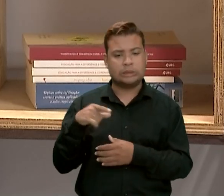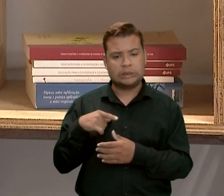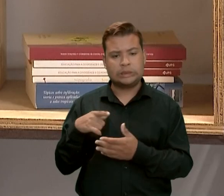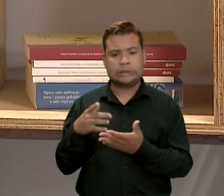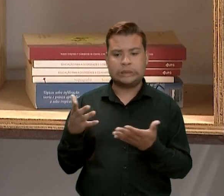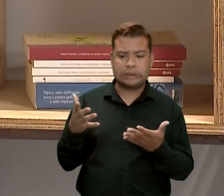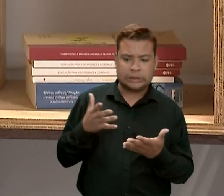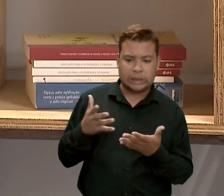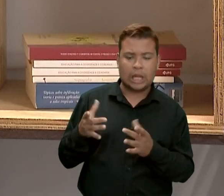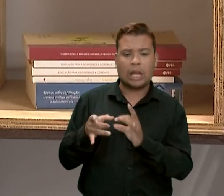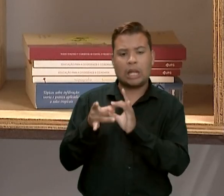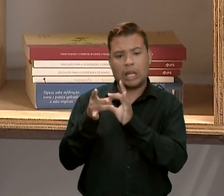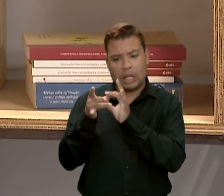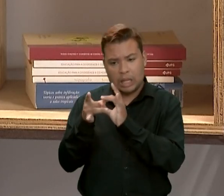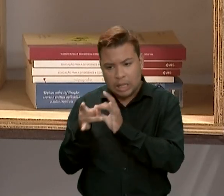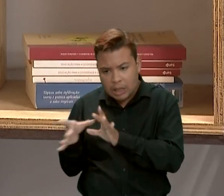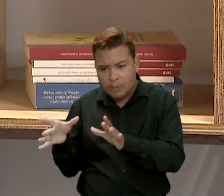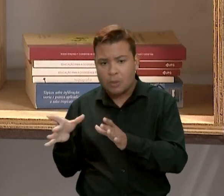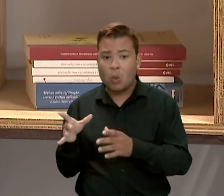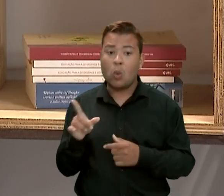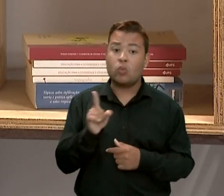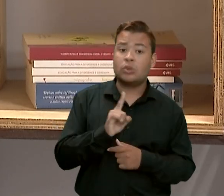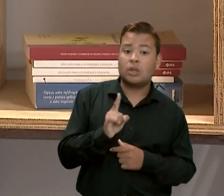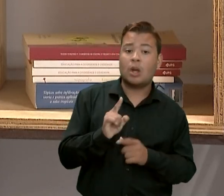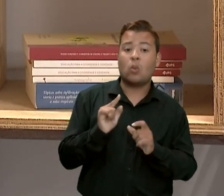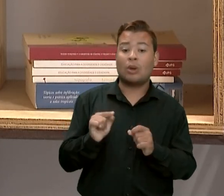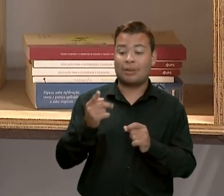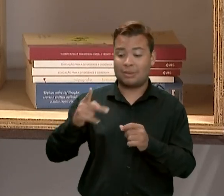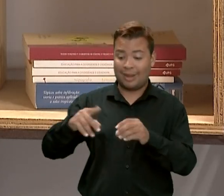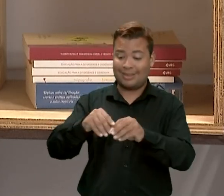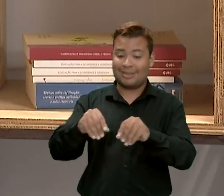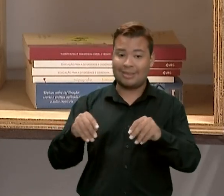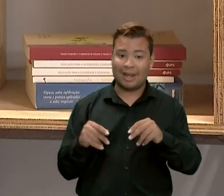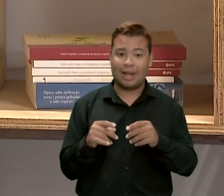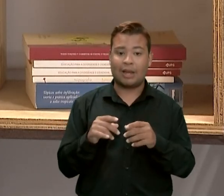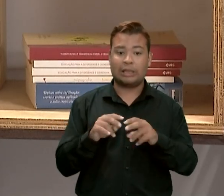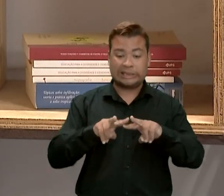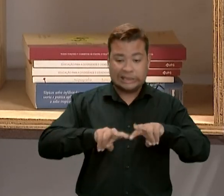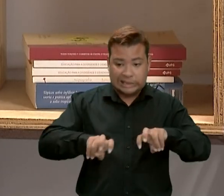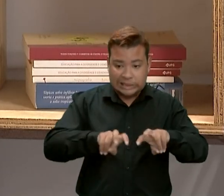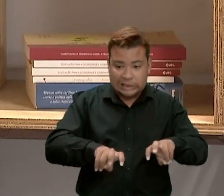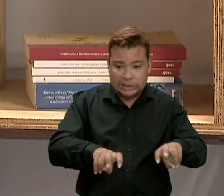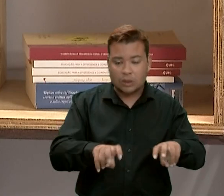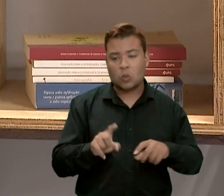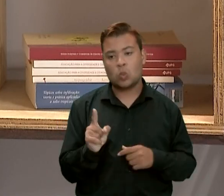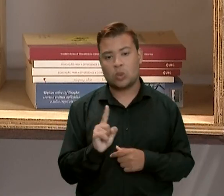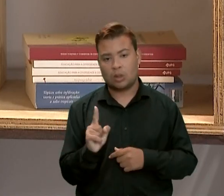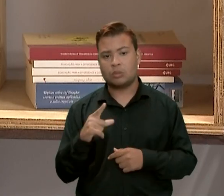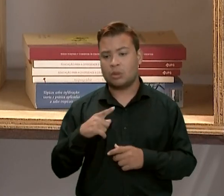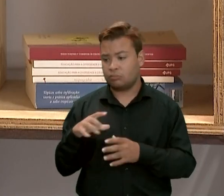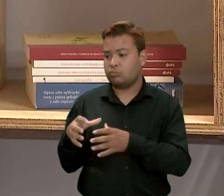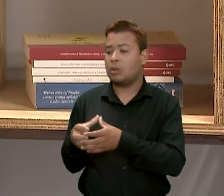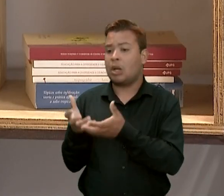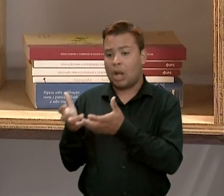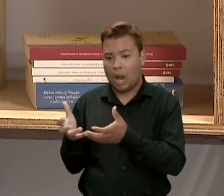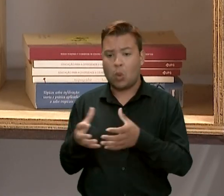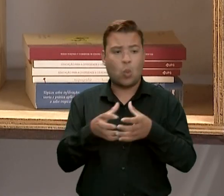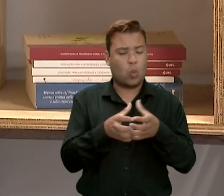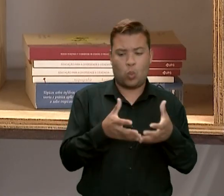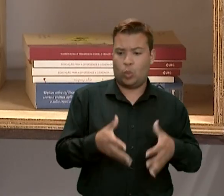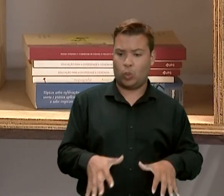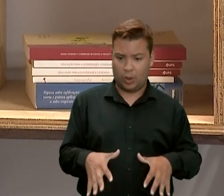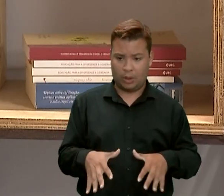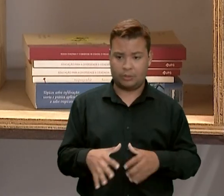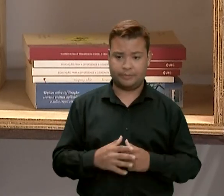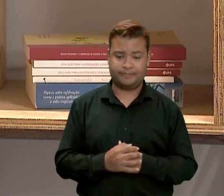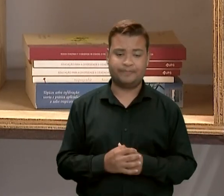ou não da extração mineral nas suas terras. Uma parte quer e a outra não, né?